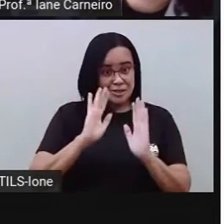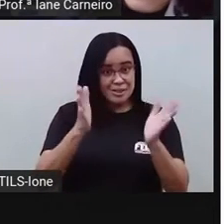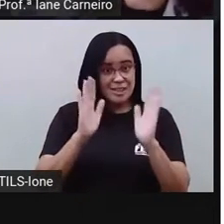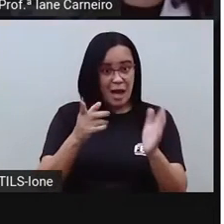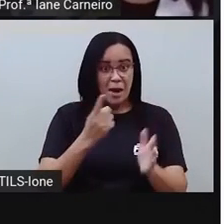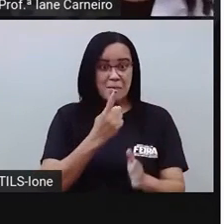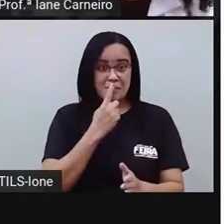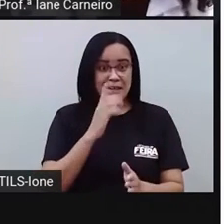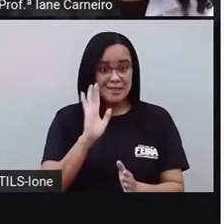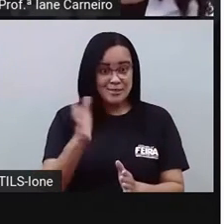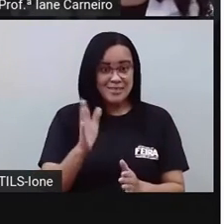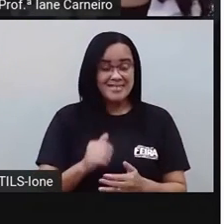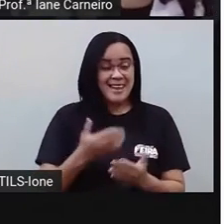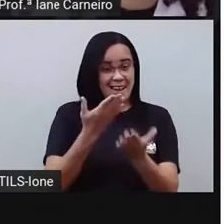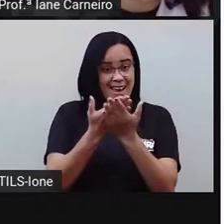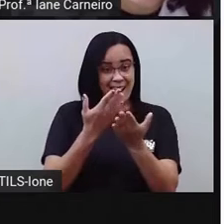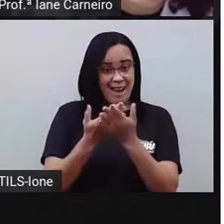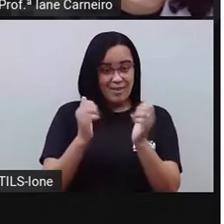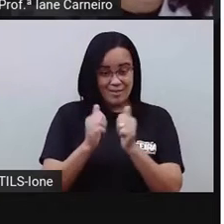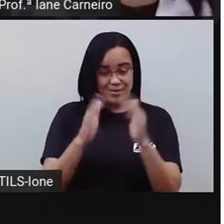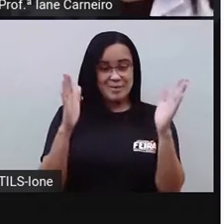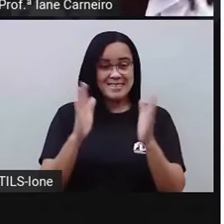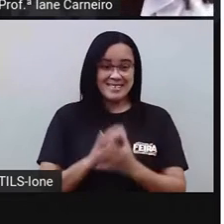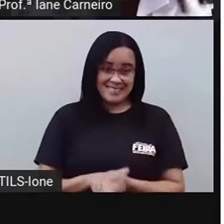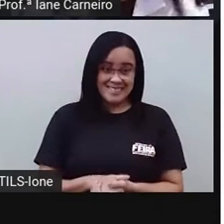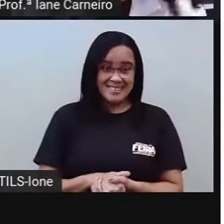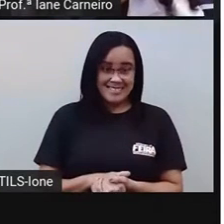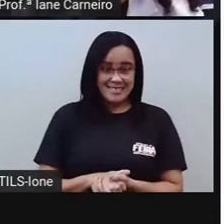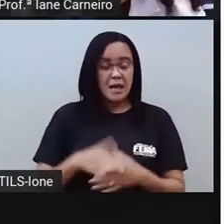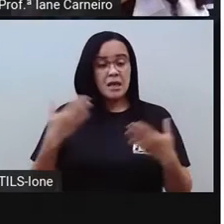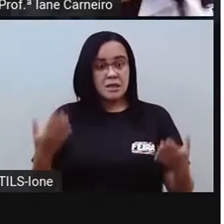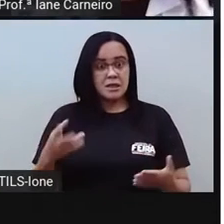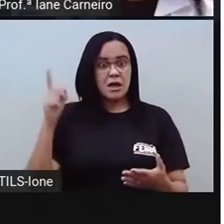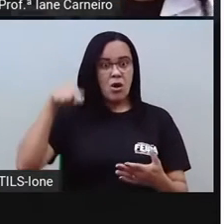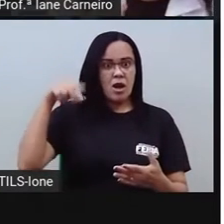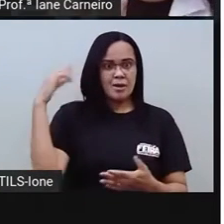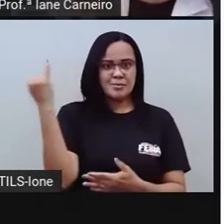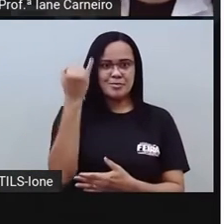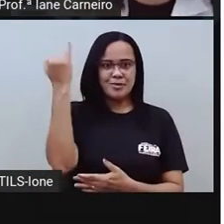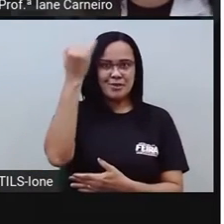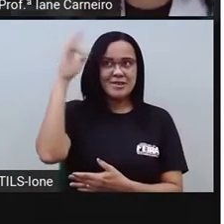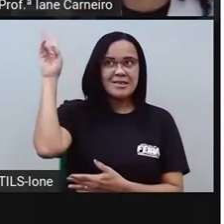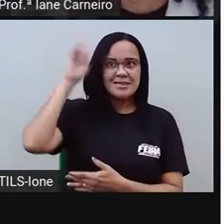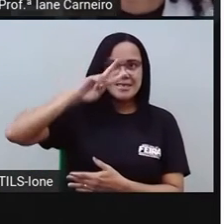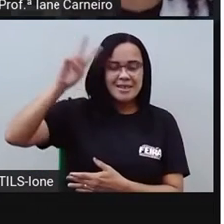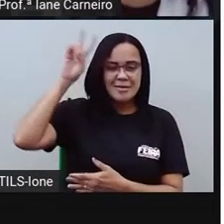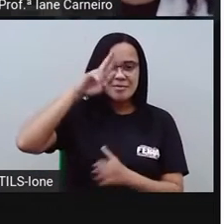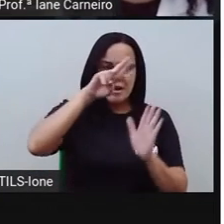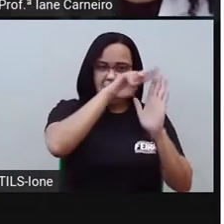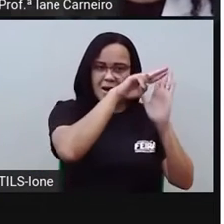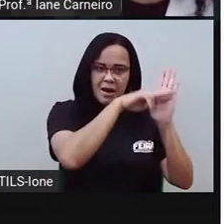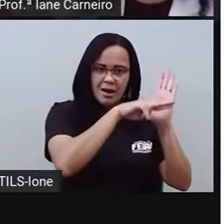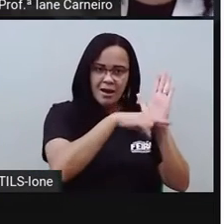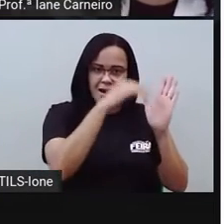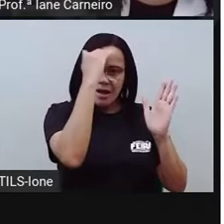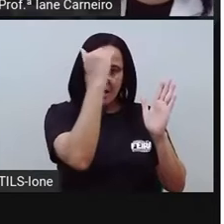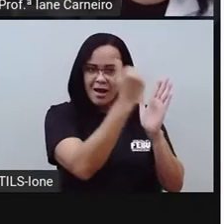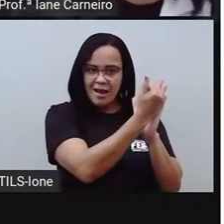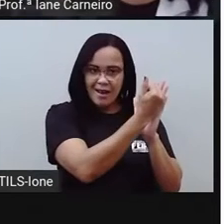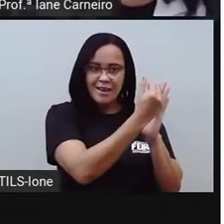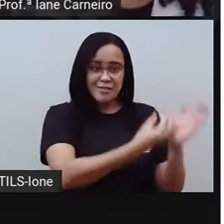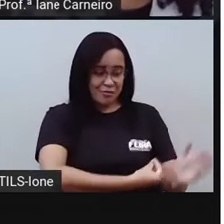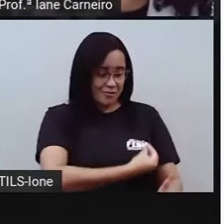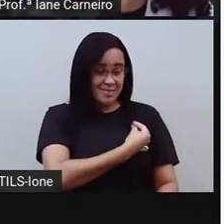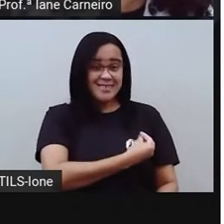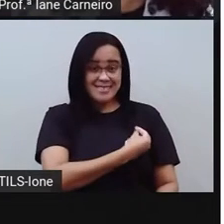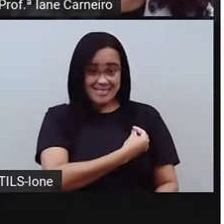se lembre que as regras de convivência são as normas que nos auxiliam a conviver de